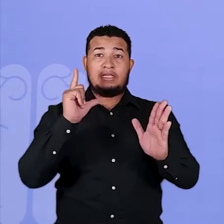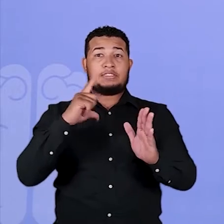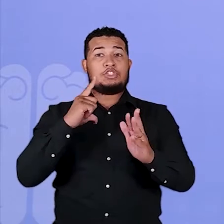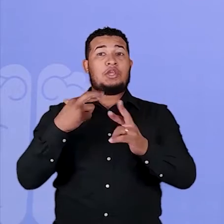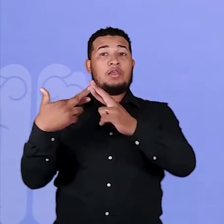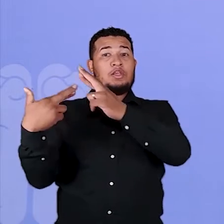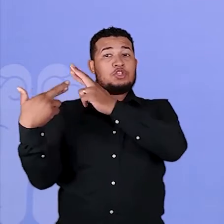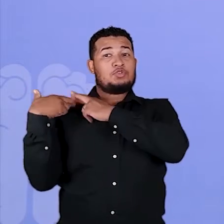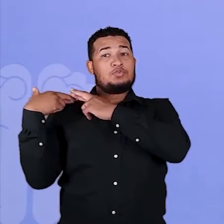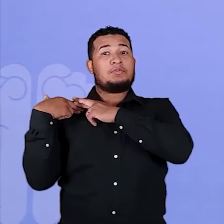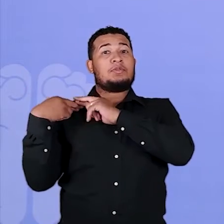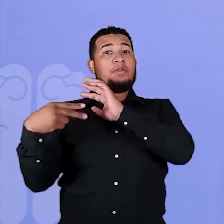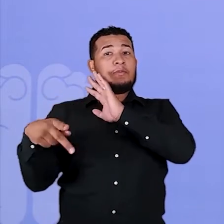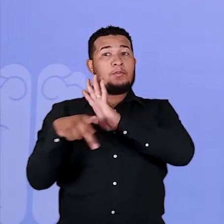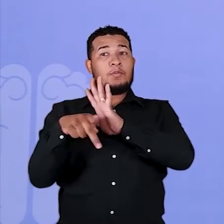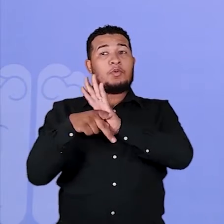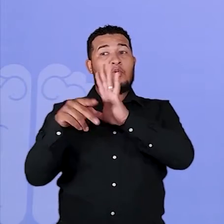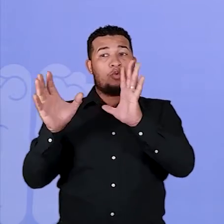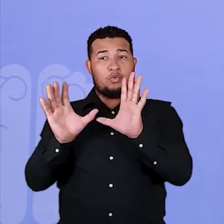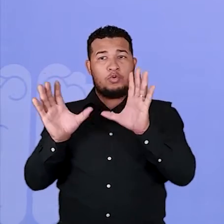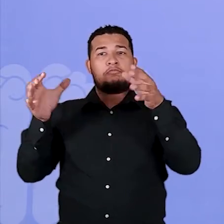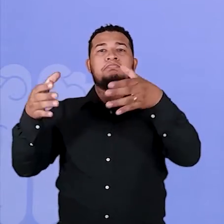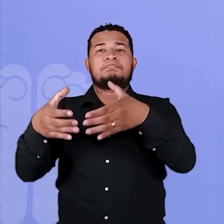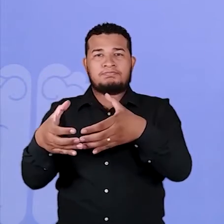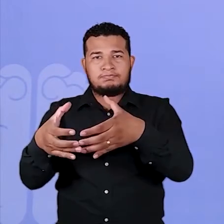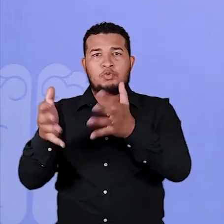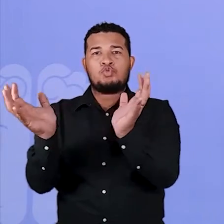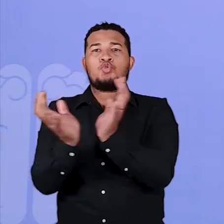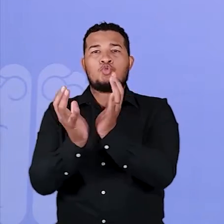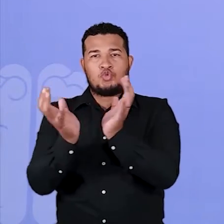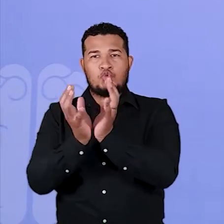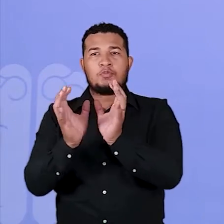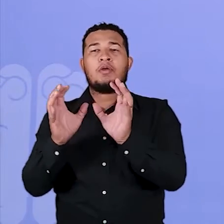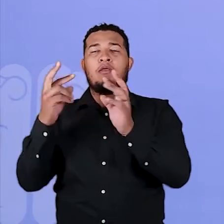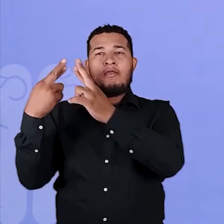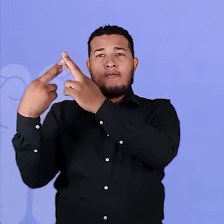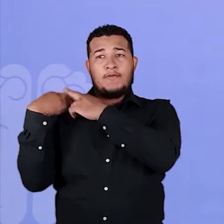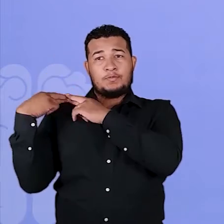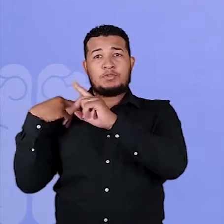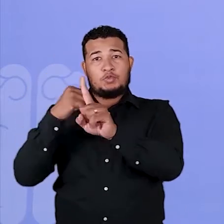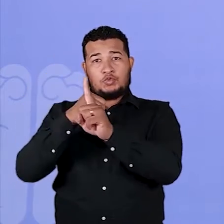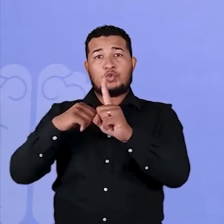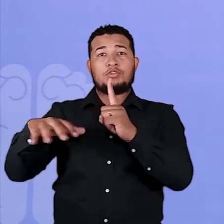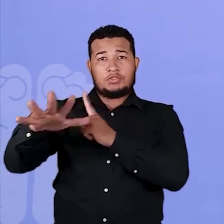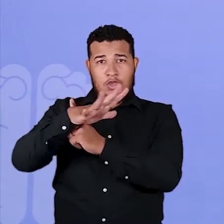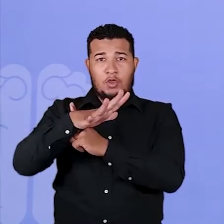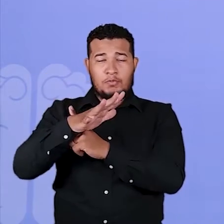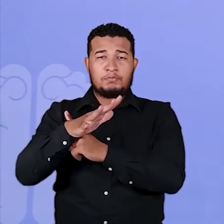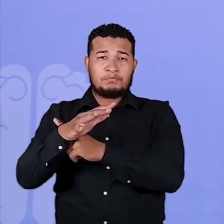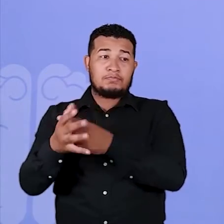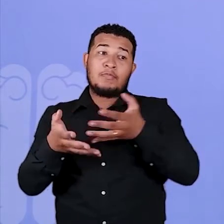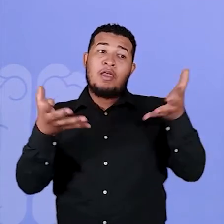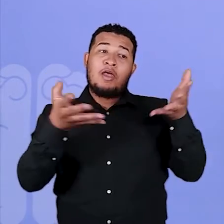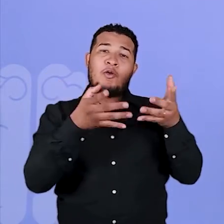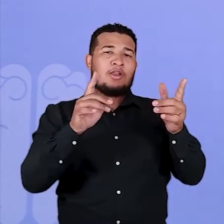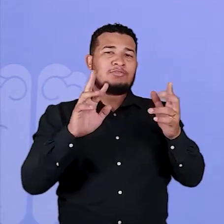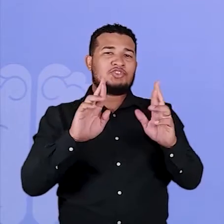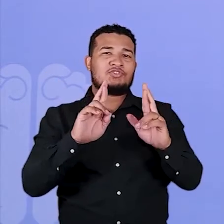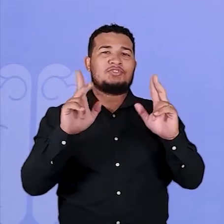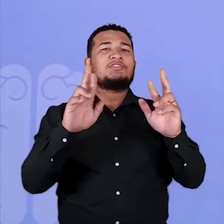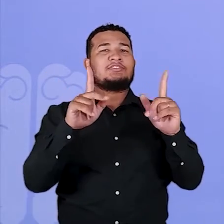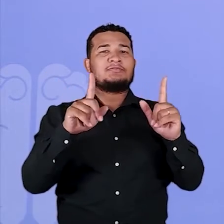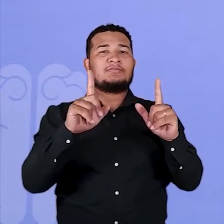de uma responsabilidade comunitária, de uma responsabilidade social, por assim dizer. Agora falamos